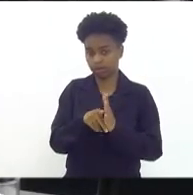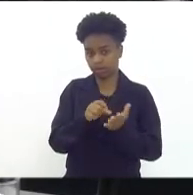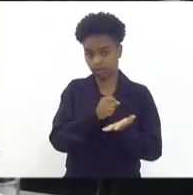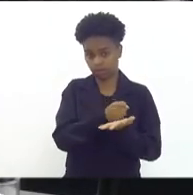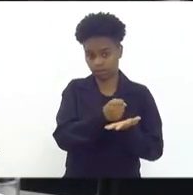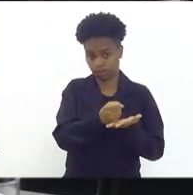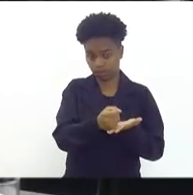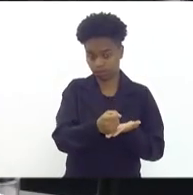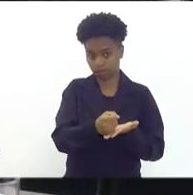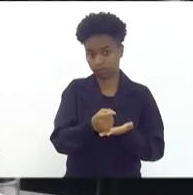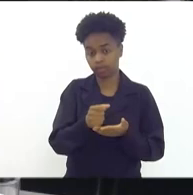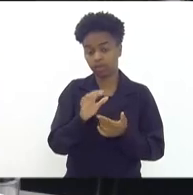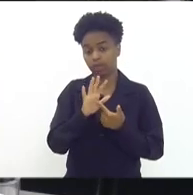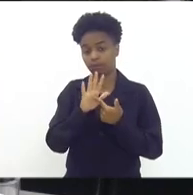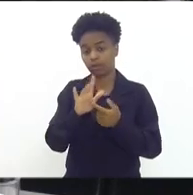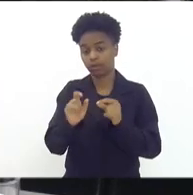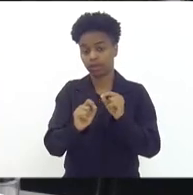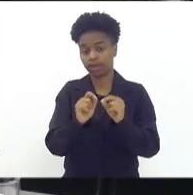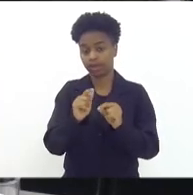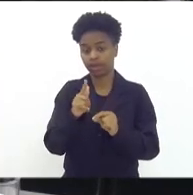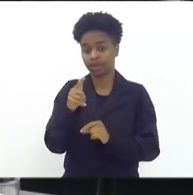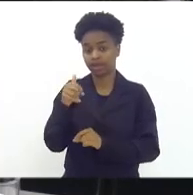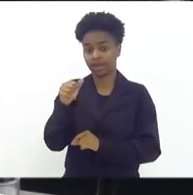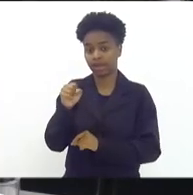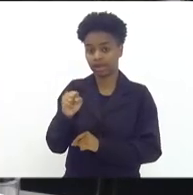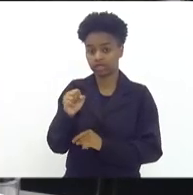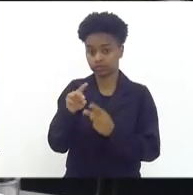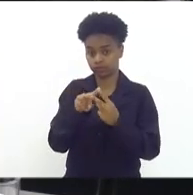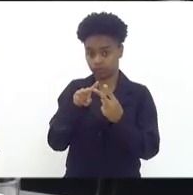Ela diz que o gás virtual supriria